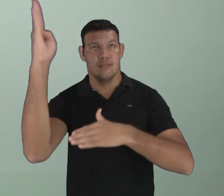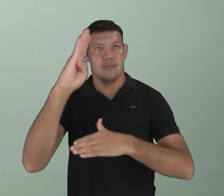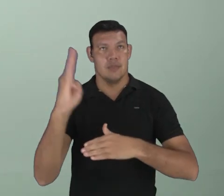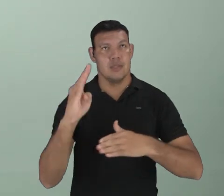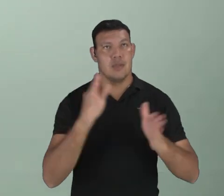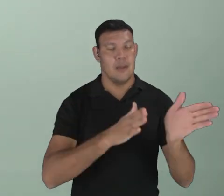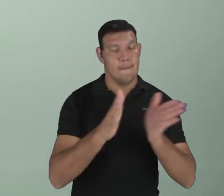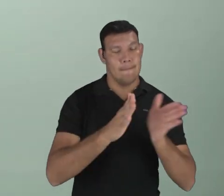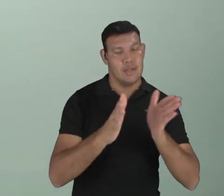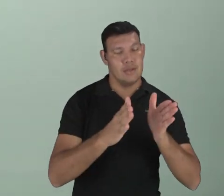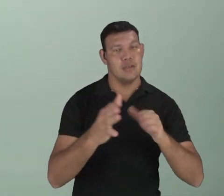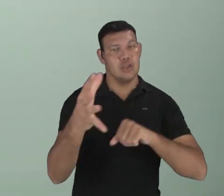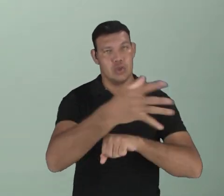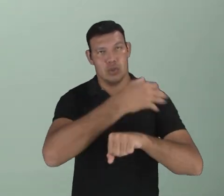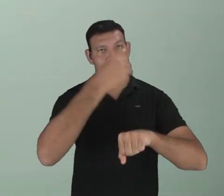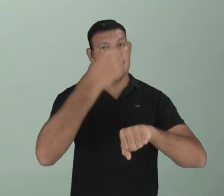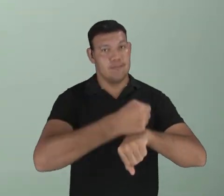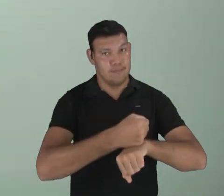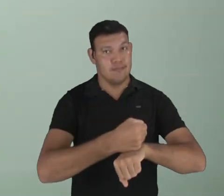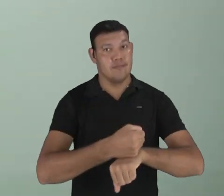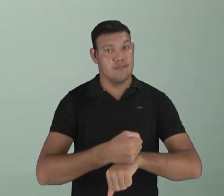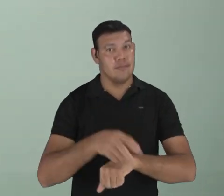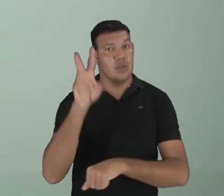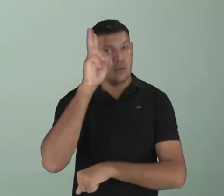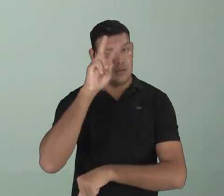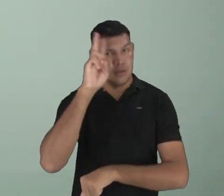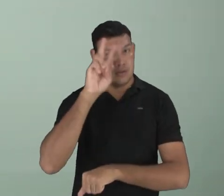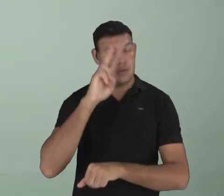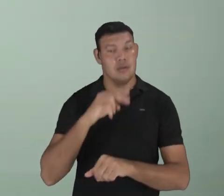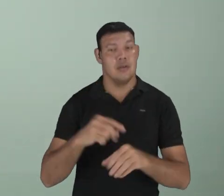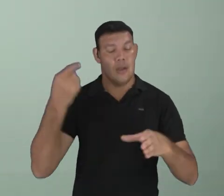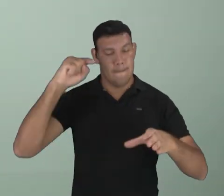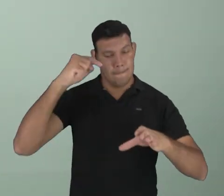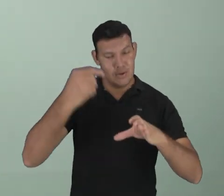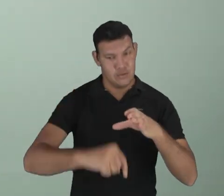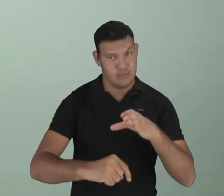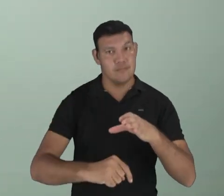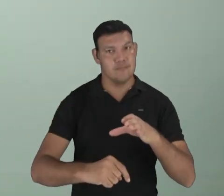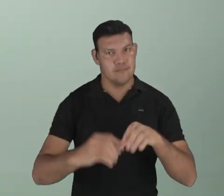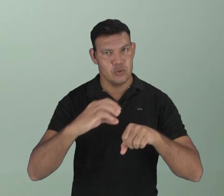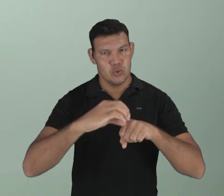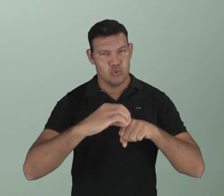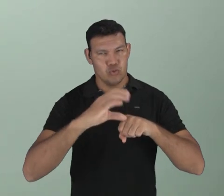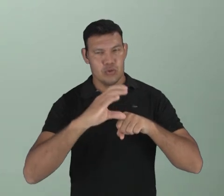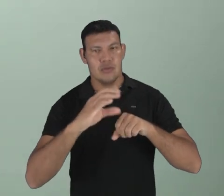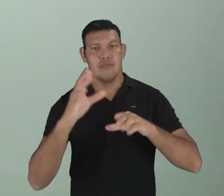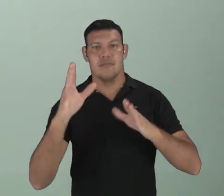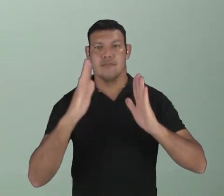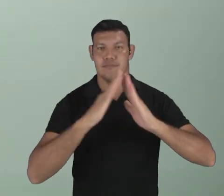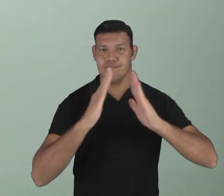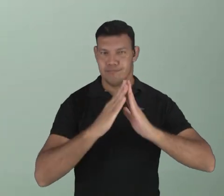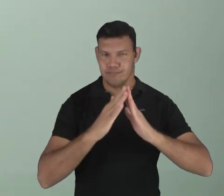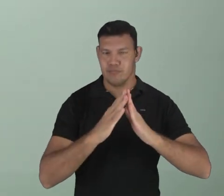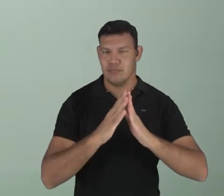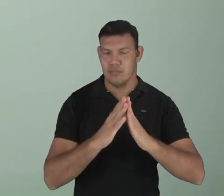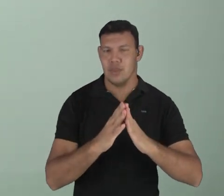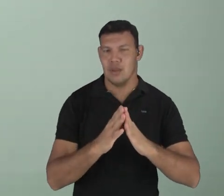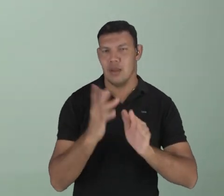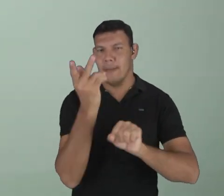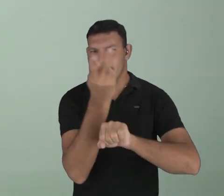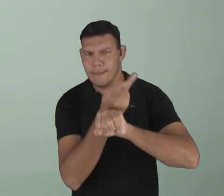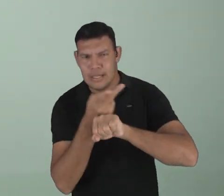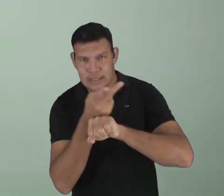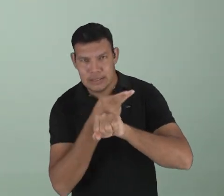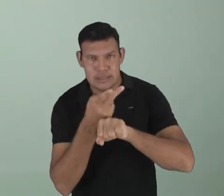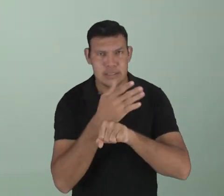ok, pessoal? Então, como eu sempre digo, não esqueçam aí de aprofundar o conhecimento em casa, procurar um pouco mais sobre